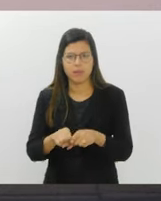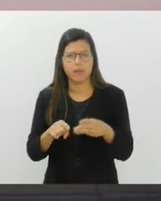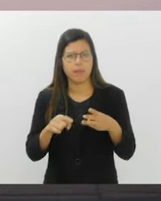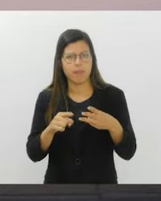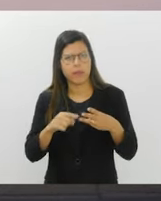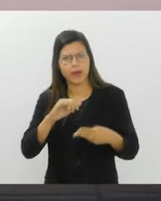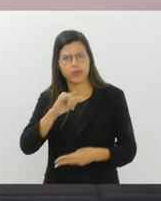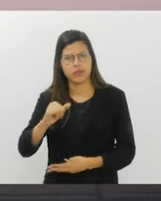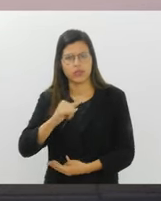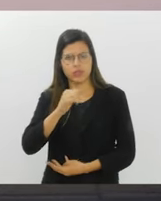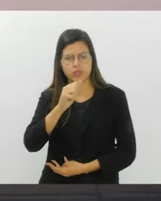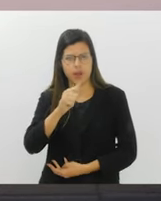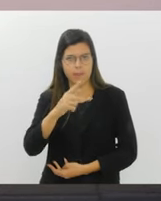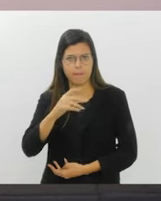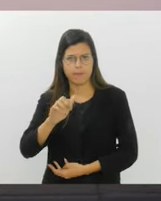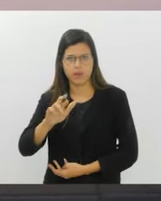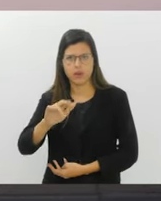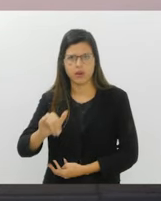testemunha.